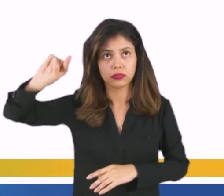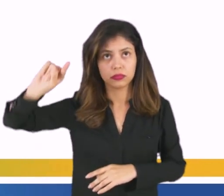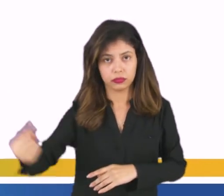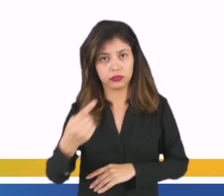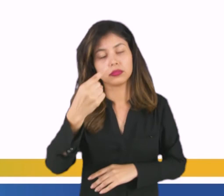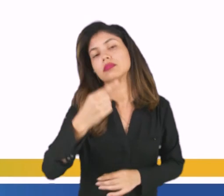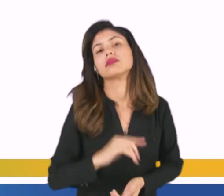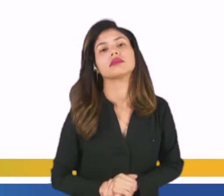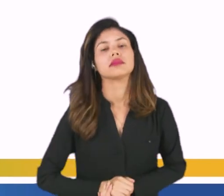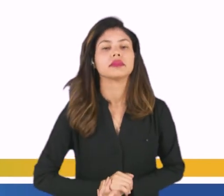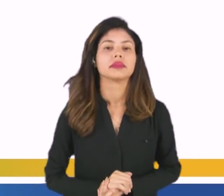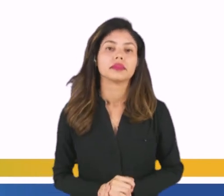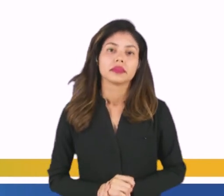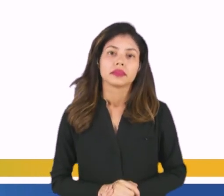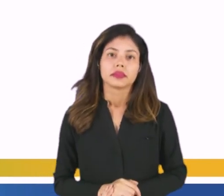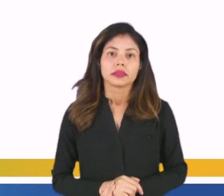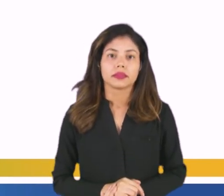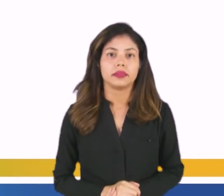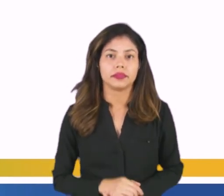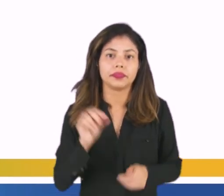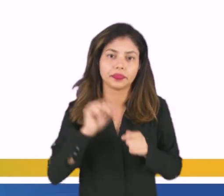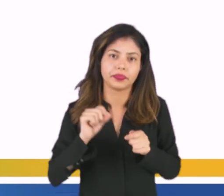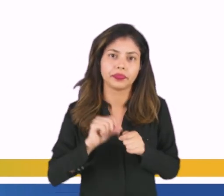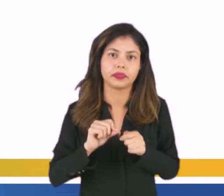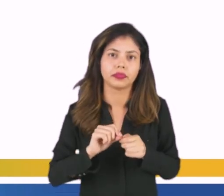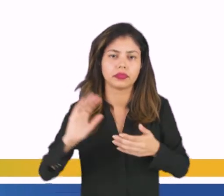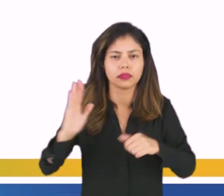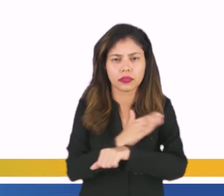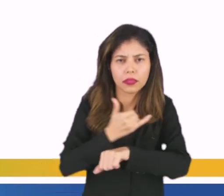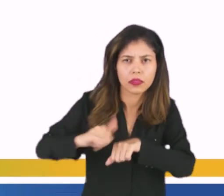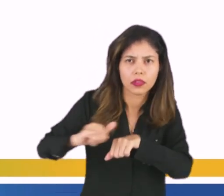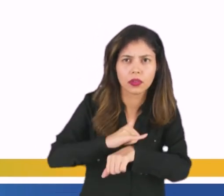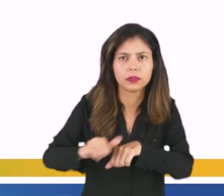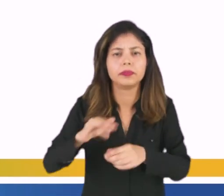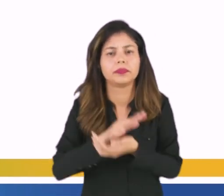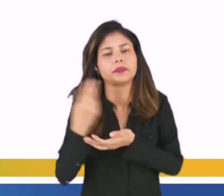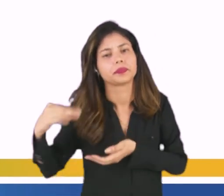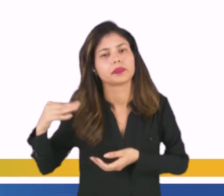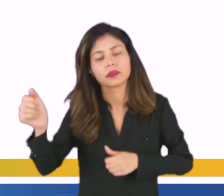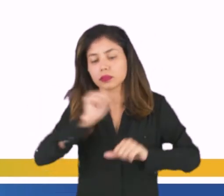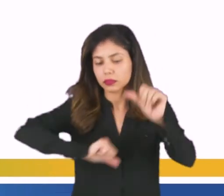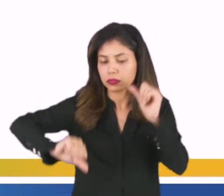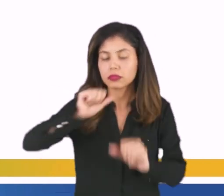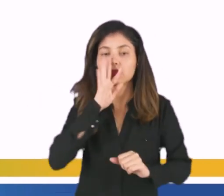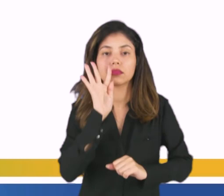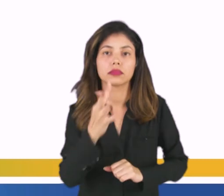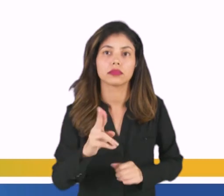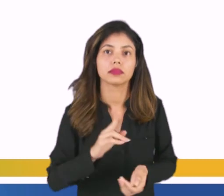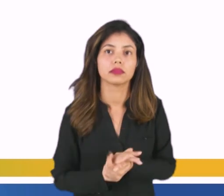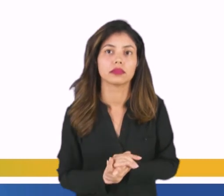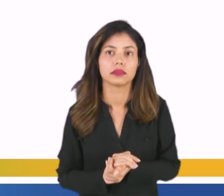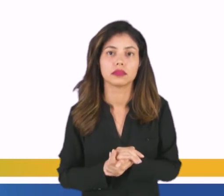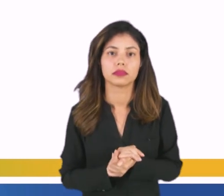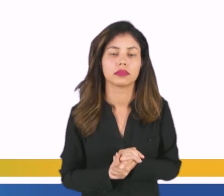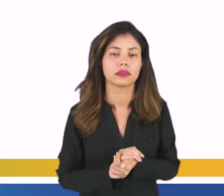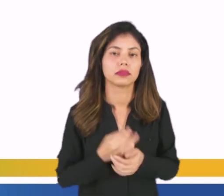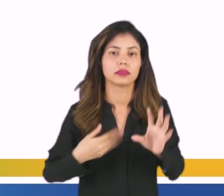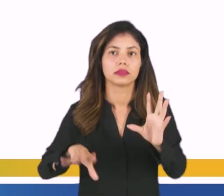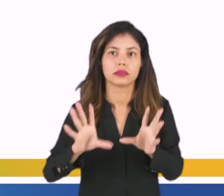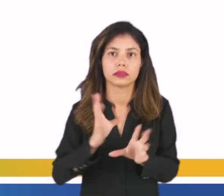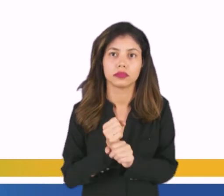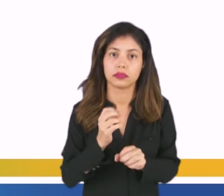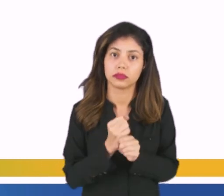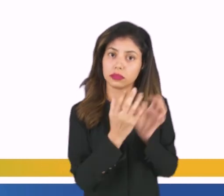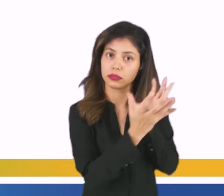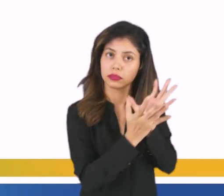que 1000. E aí nós fizemos as estratégias matemáticas, as transformações para obter esse valor no conjunto dos